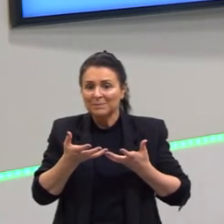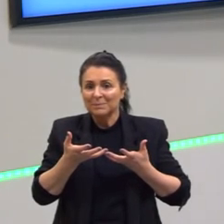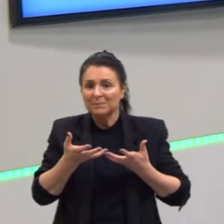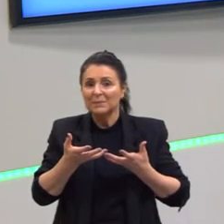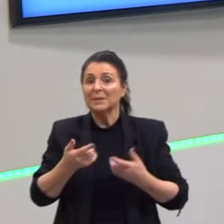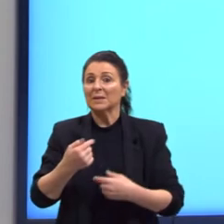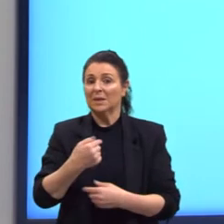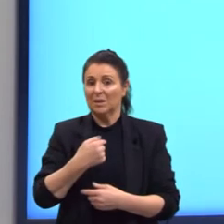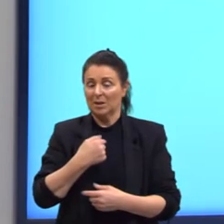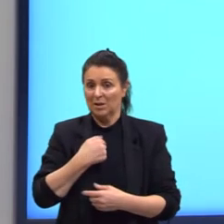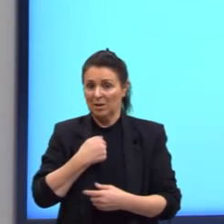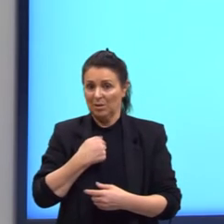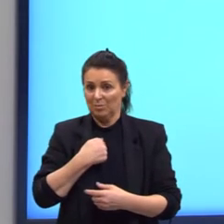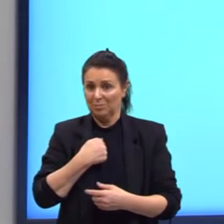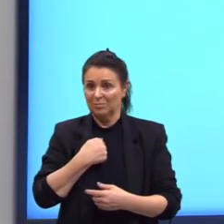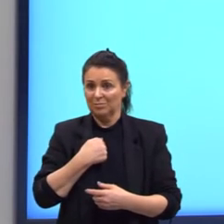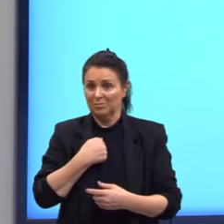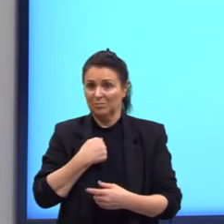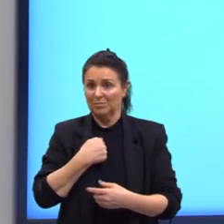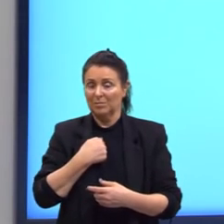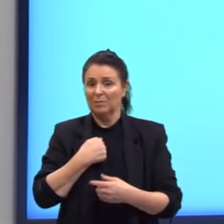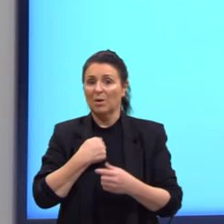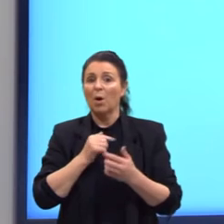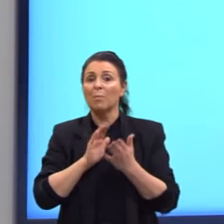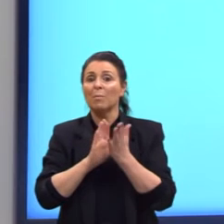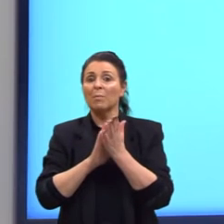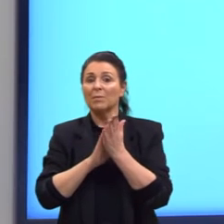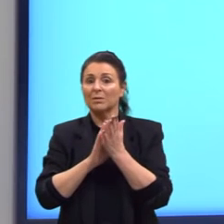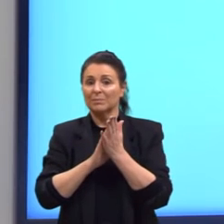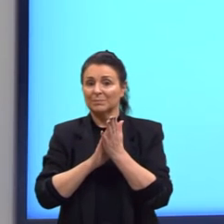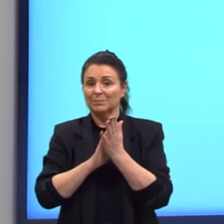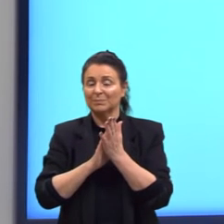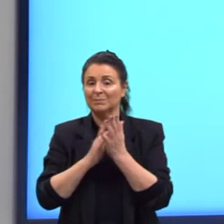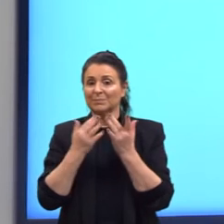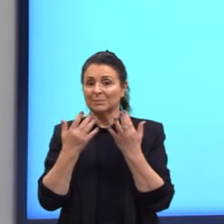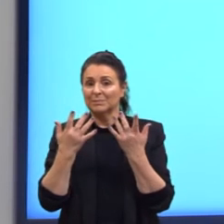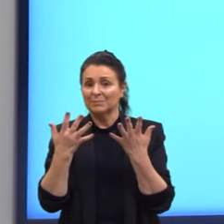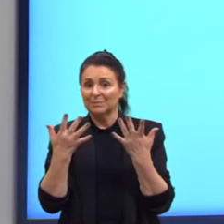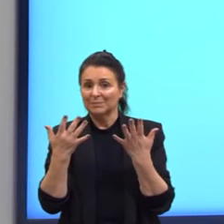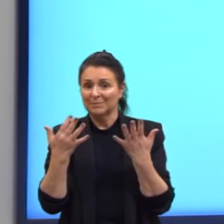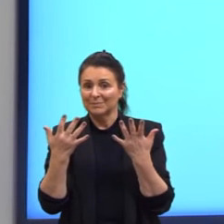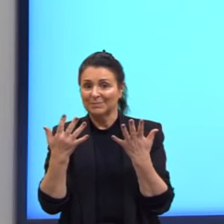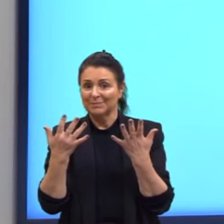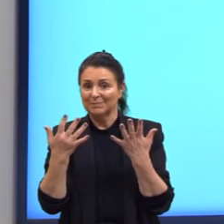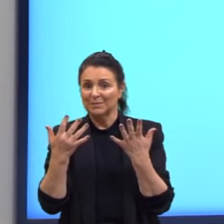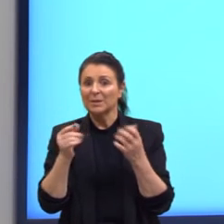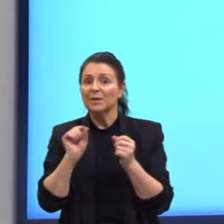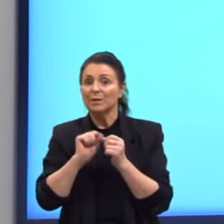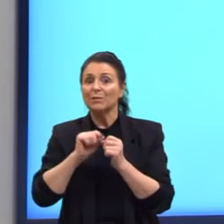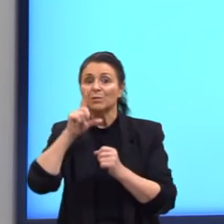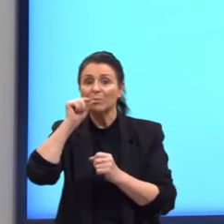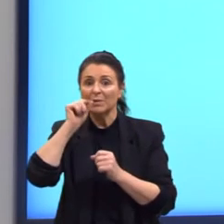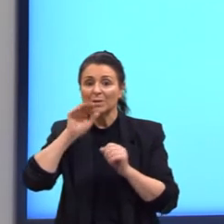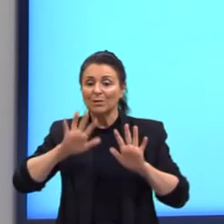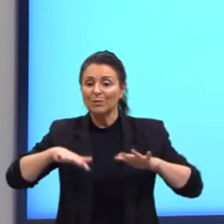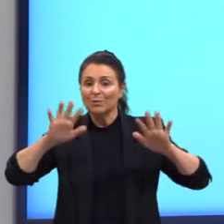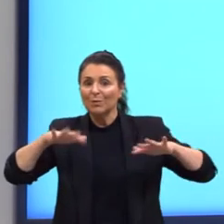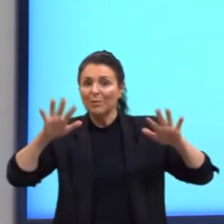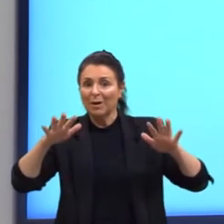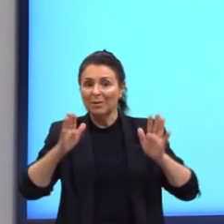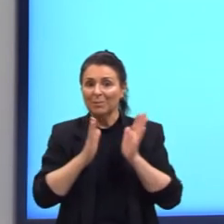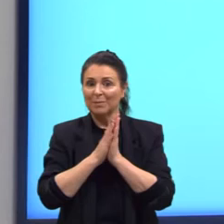eu bati e as minhas mãos a heavy colapso my hands eu bati Palmas né claro vai bater palmas